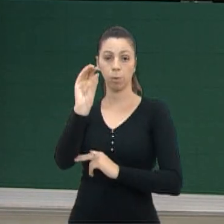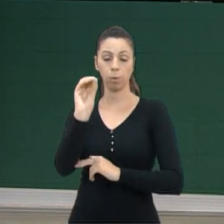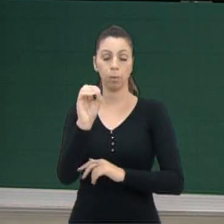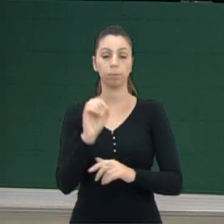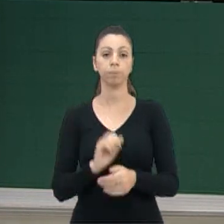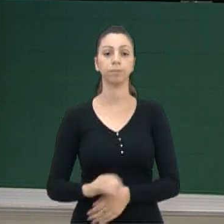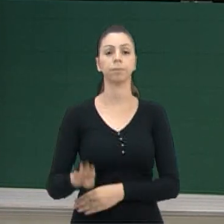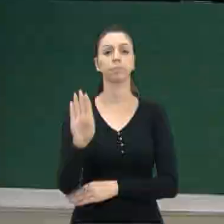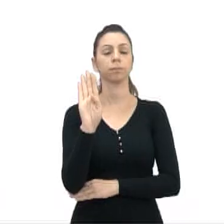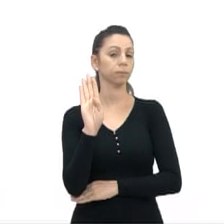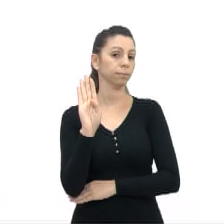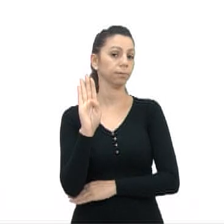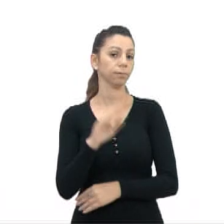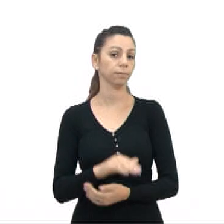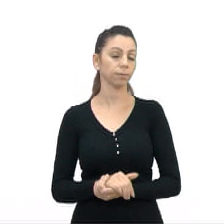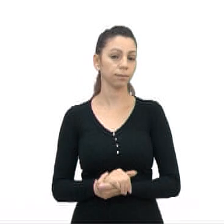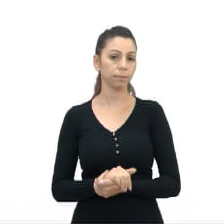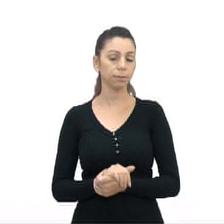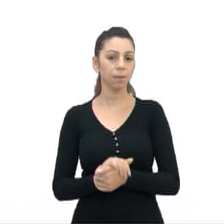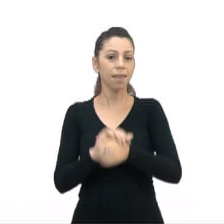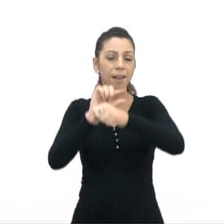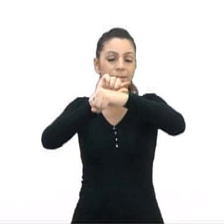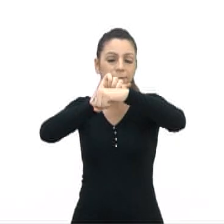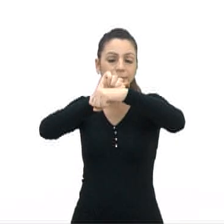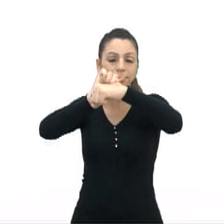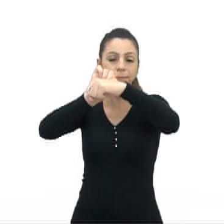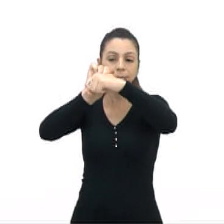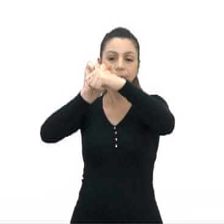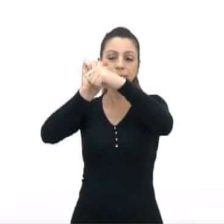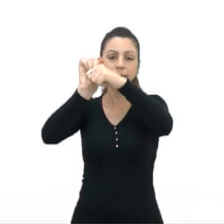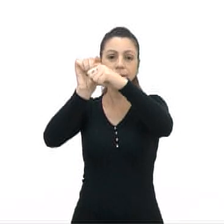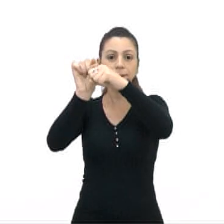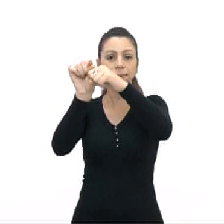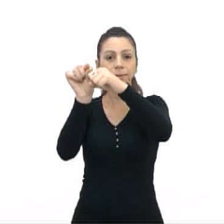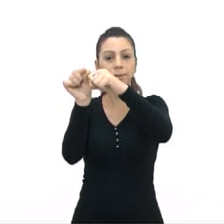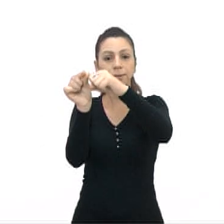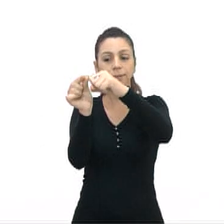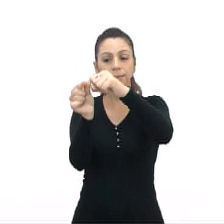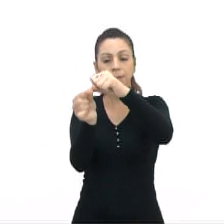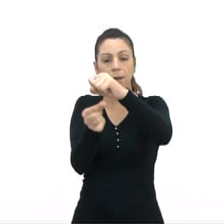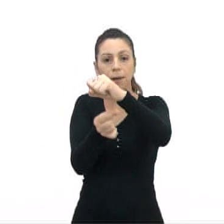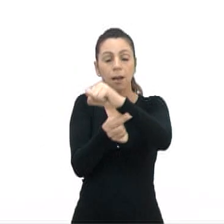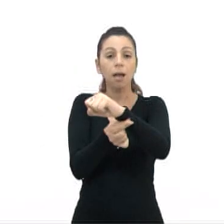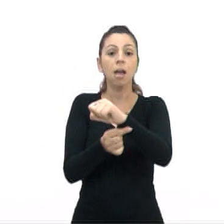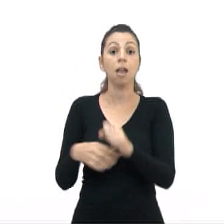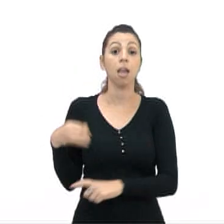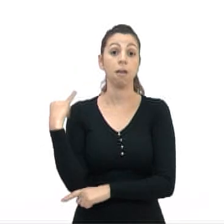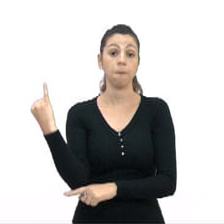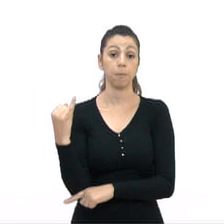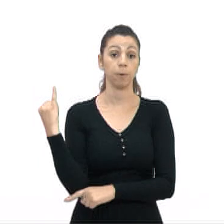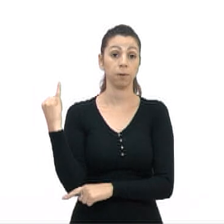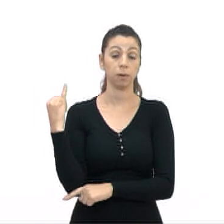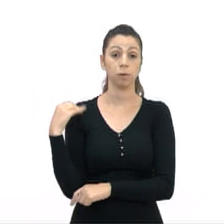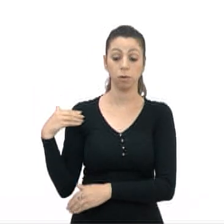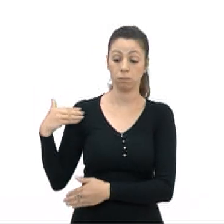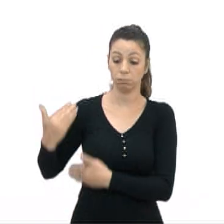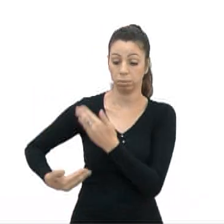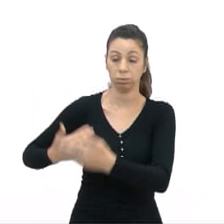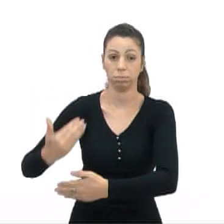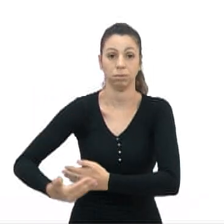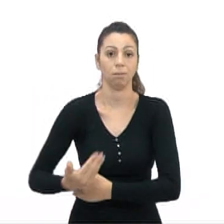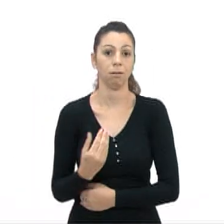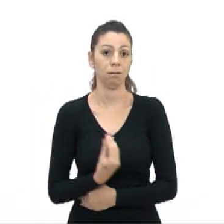B. É a camada mais fina do planeta Terra, sendo importante para o desenvolvimento dos seres vivos.